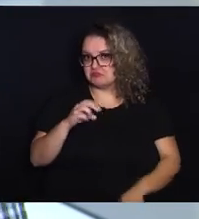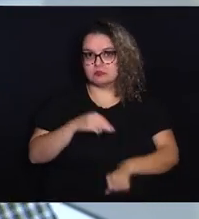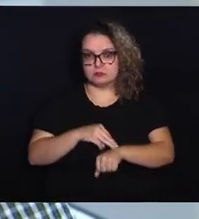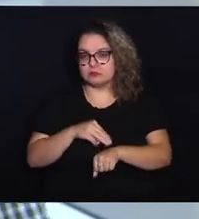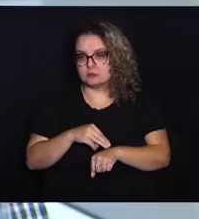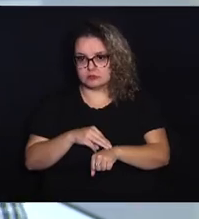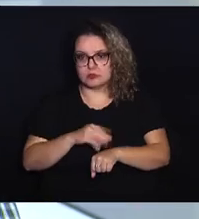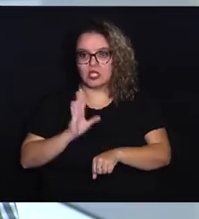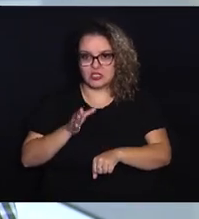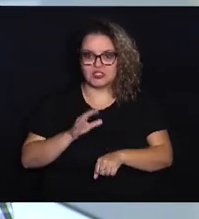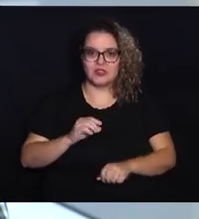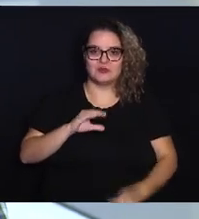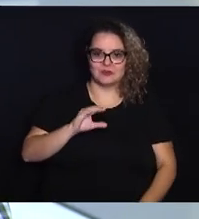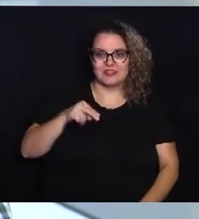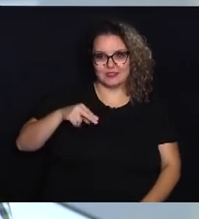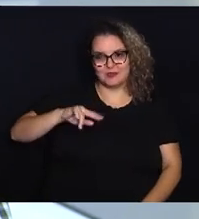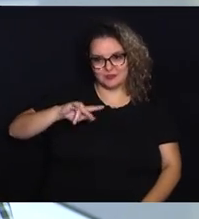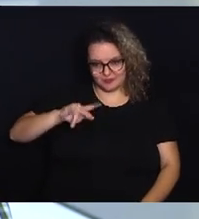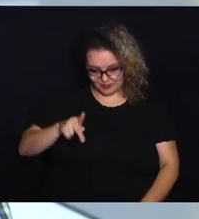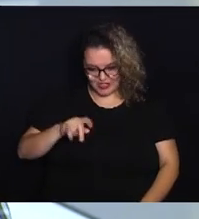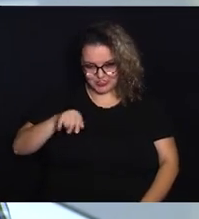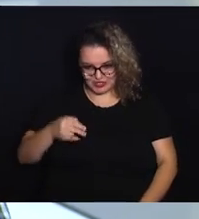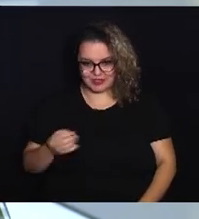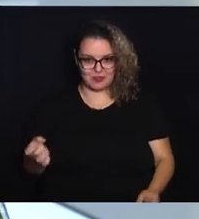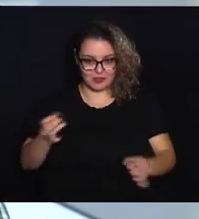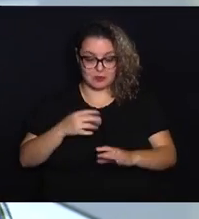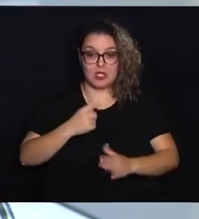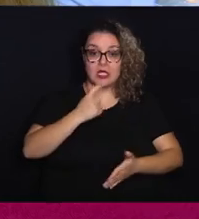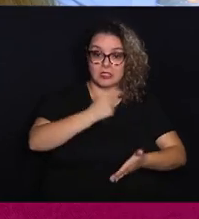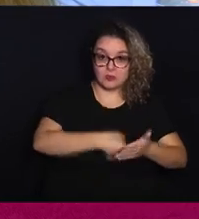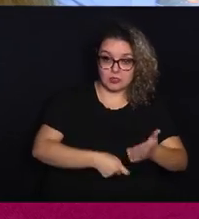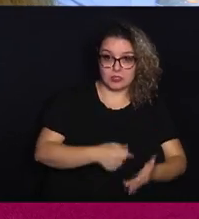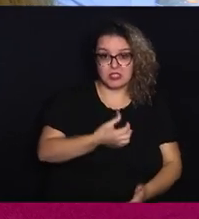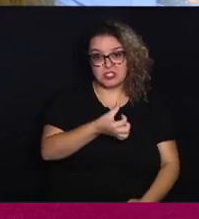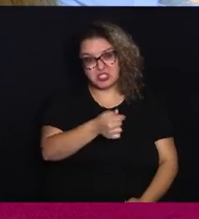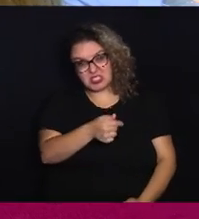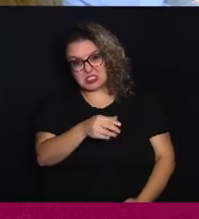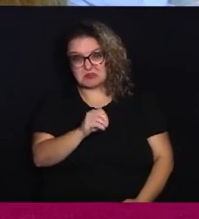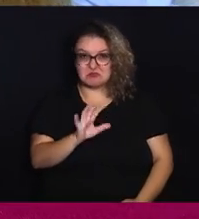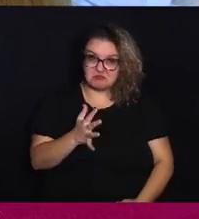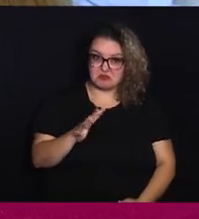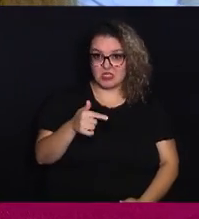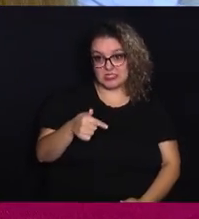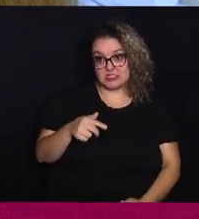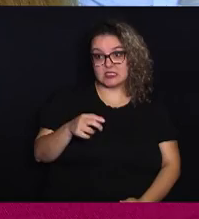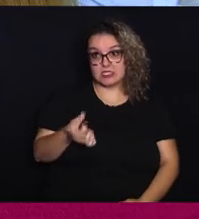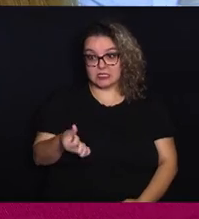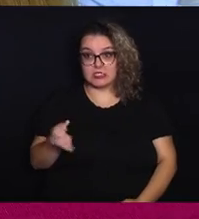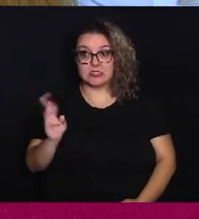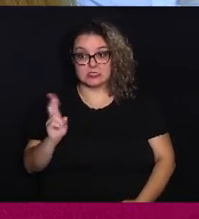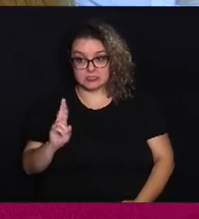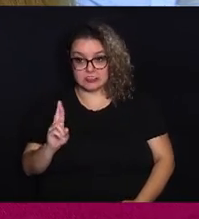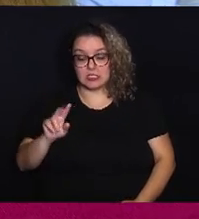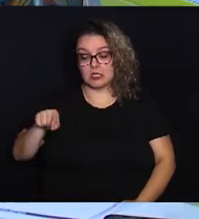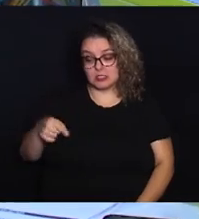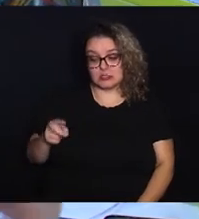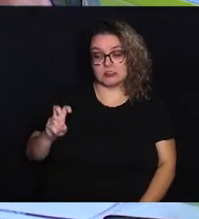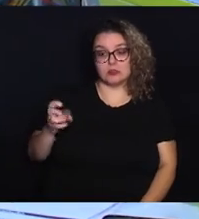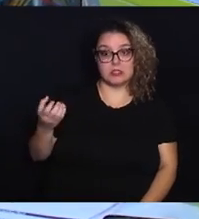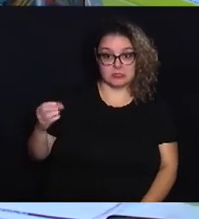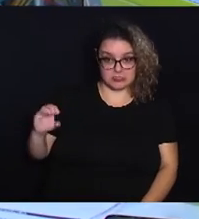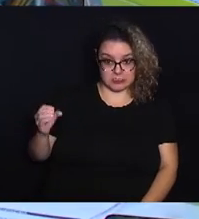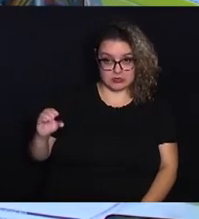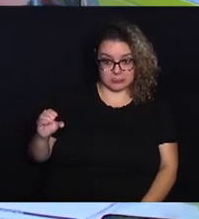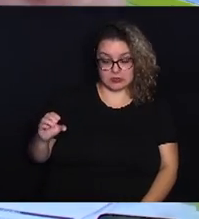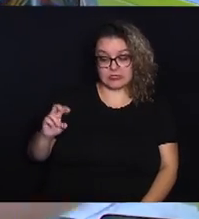vai informando em 15 minutos ela tá com o CNPJ pronto a taxa mensal varia entre 70 e r